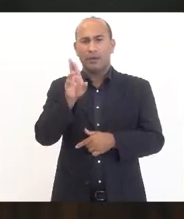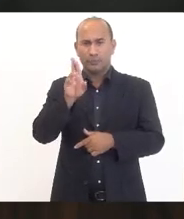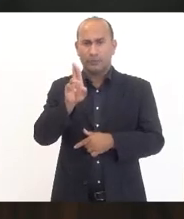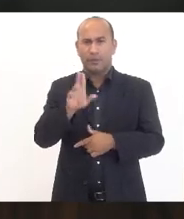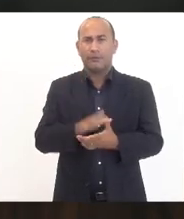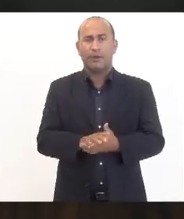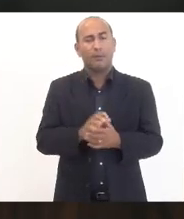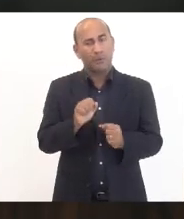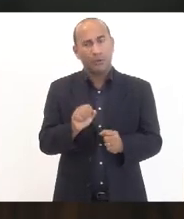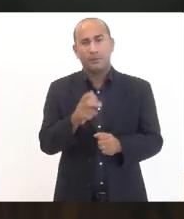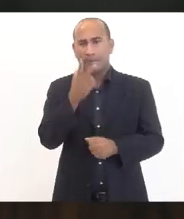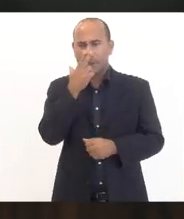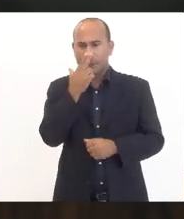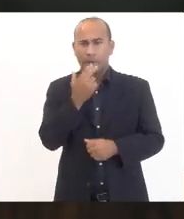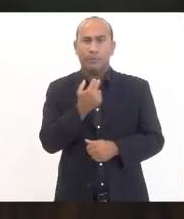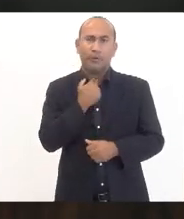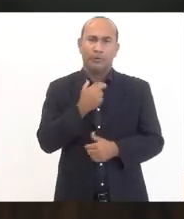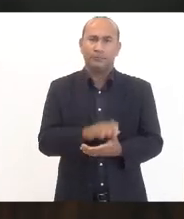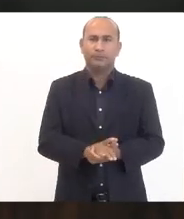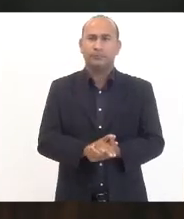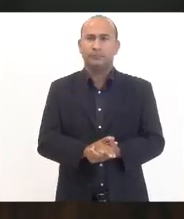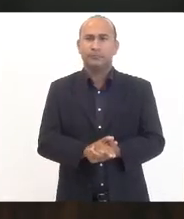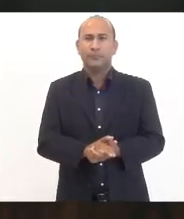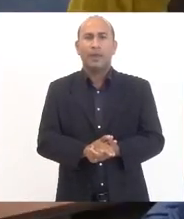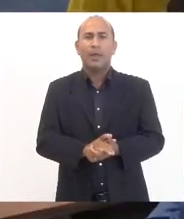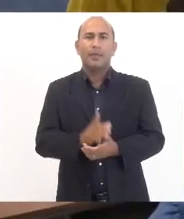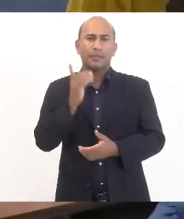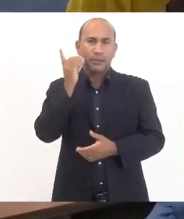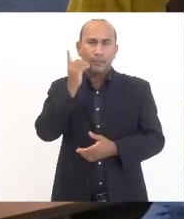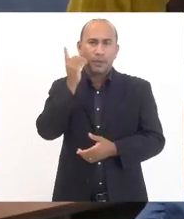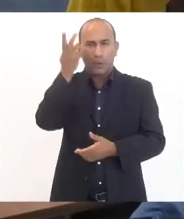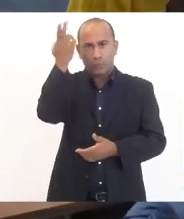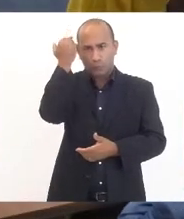parecer. Deputado Gustavo, deputado Eliomar Coelho.